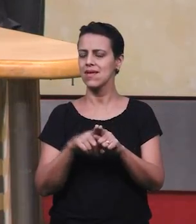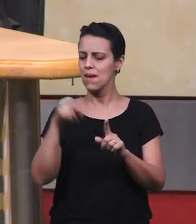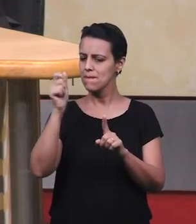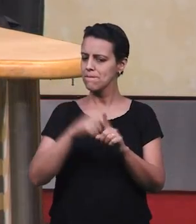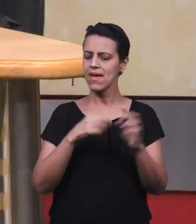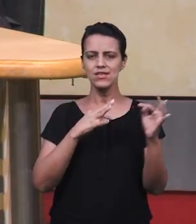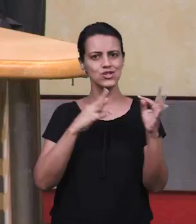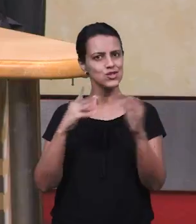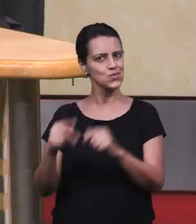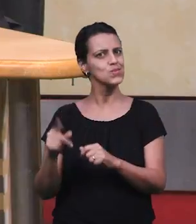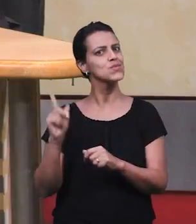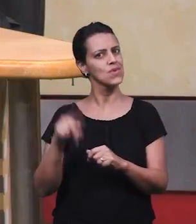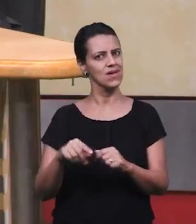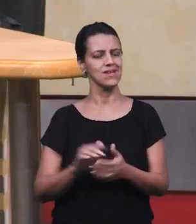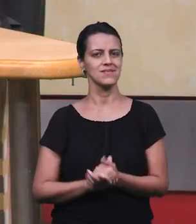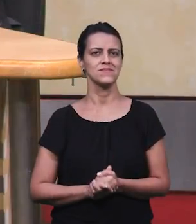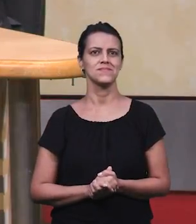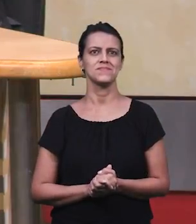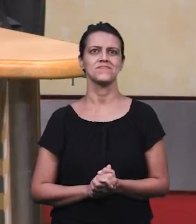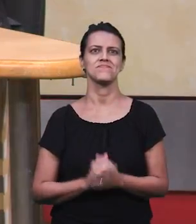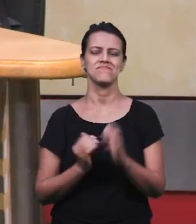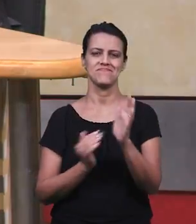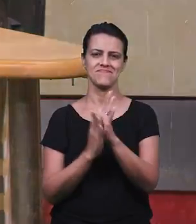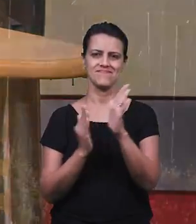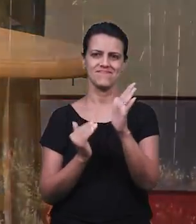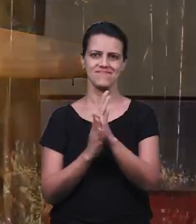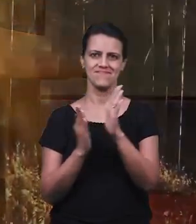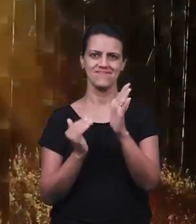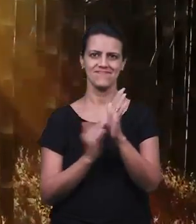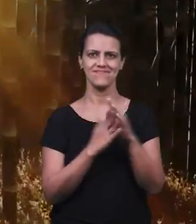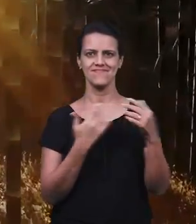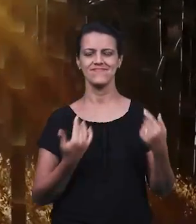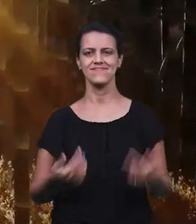Esse mês todo é a obra no exterior. É festa. A paz do Senhor,